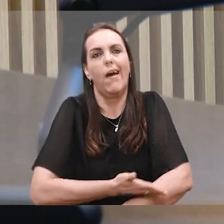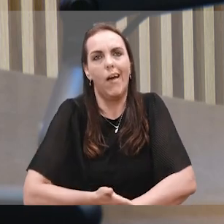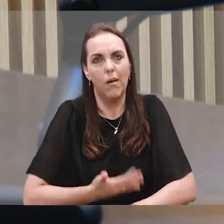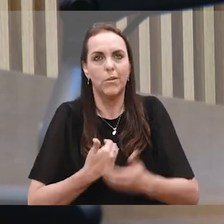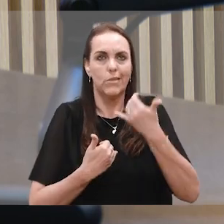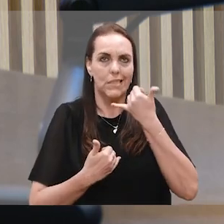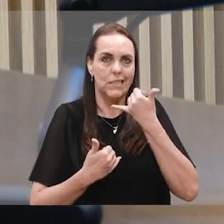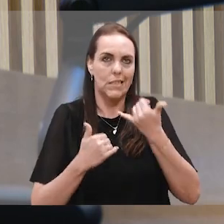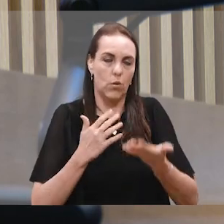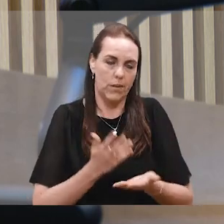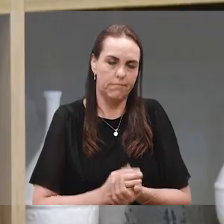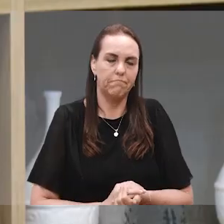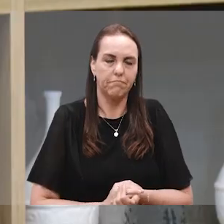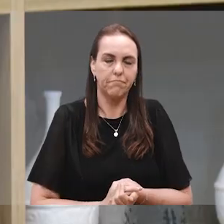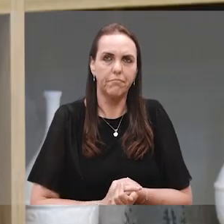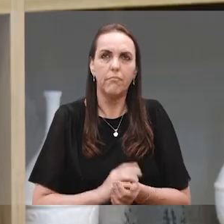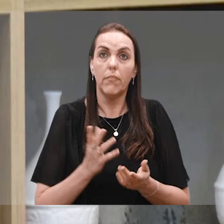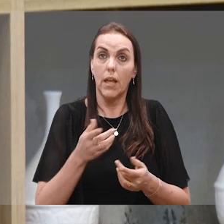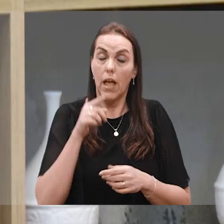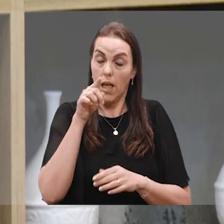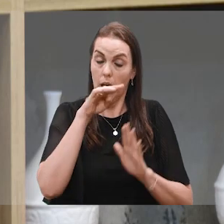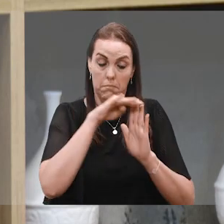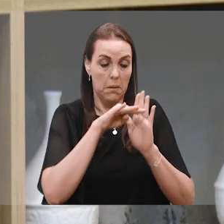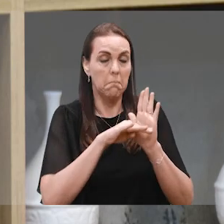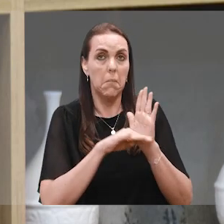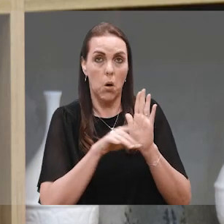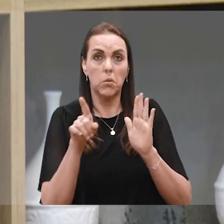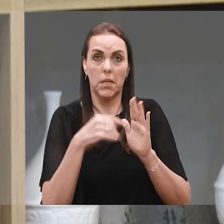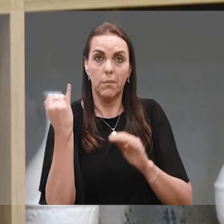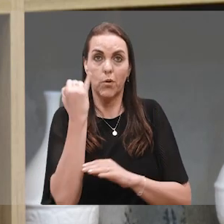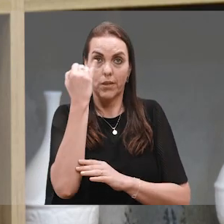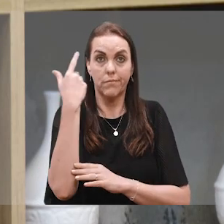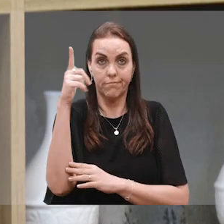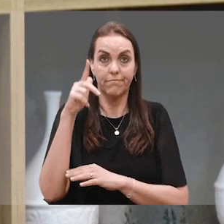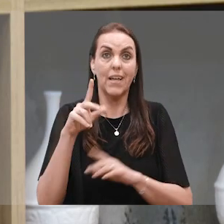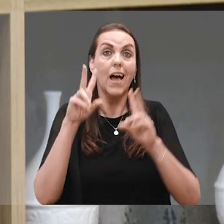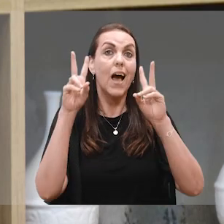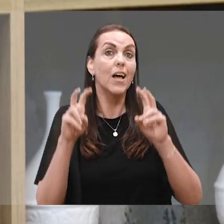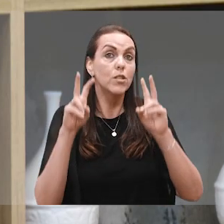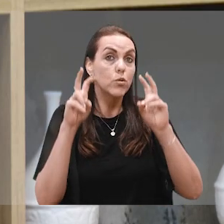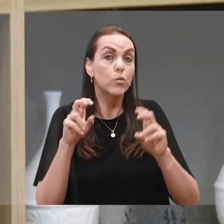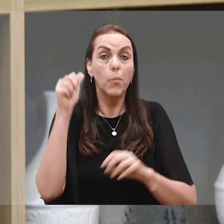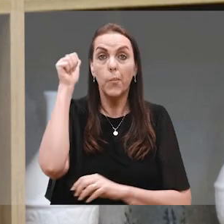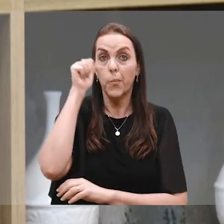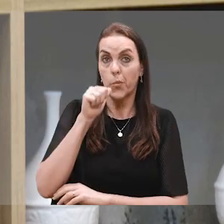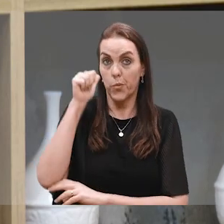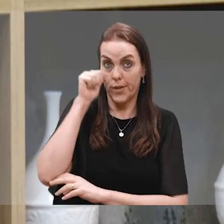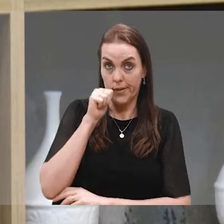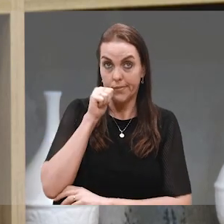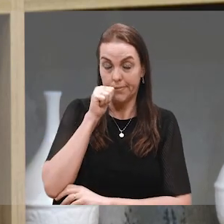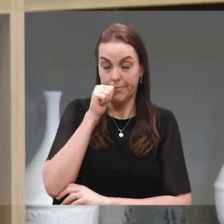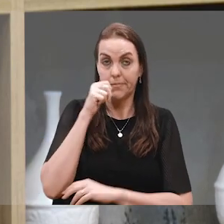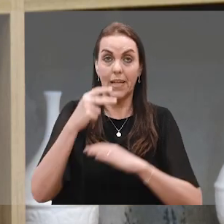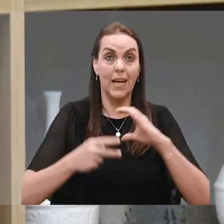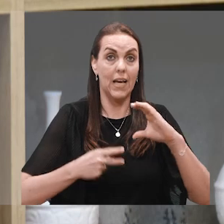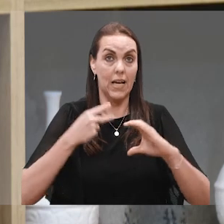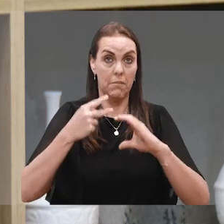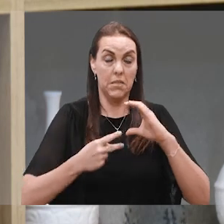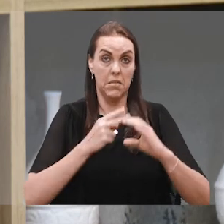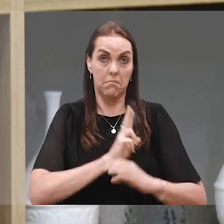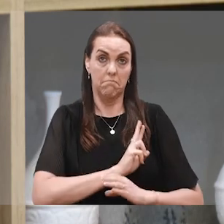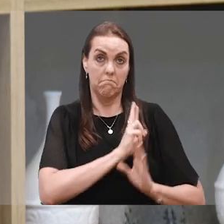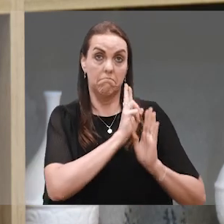de viver no celular, né? Vereadora, uma pauta muito cara para a senhora que diz respeito às mulheres. A Câmara vem numa crescente